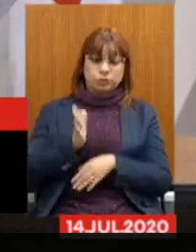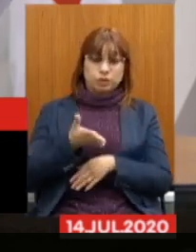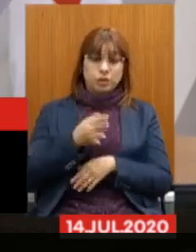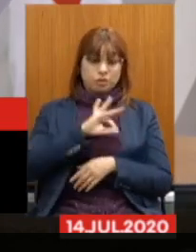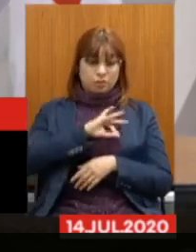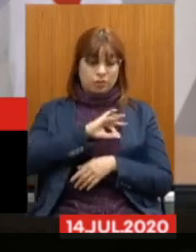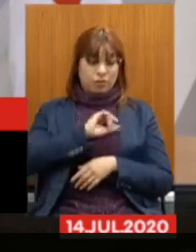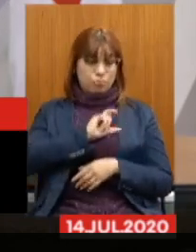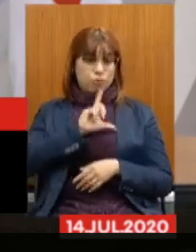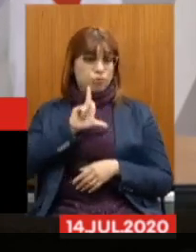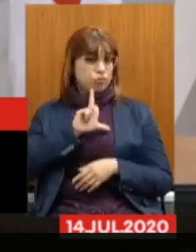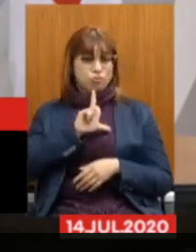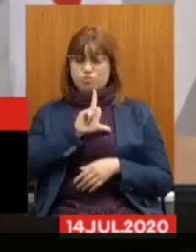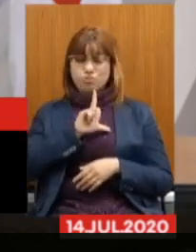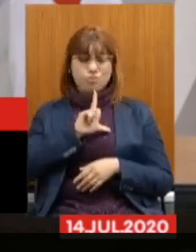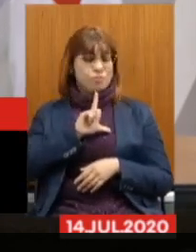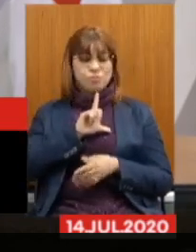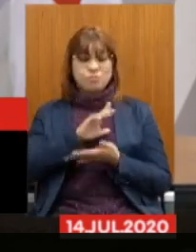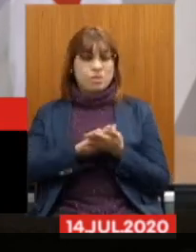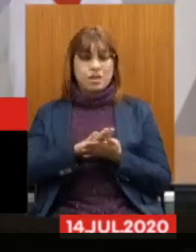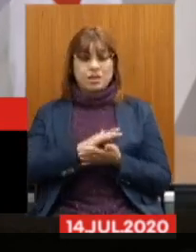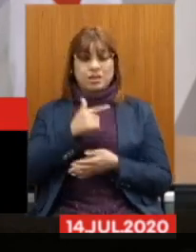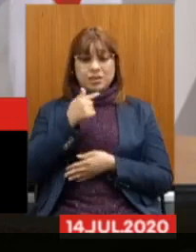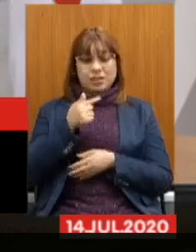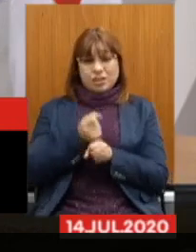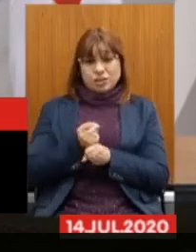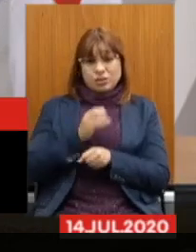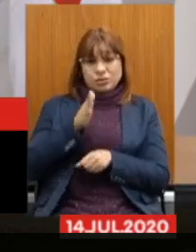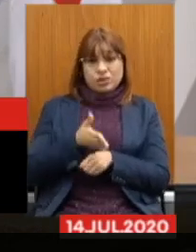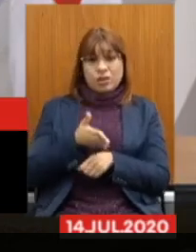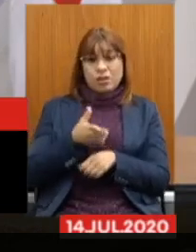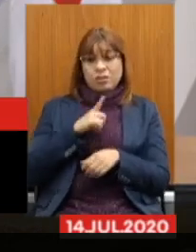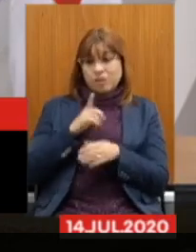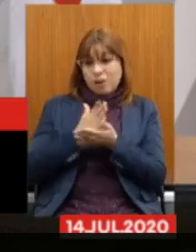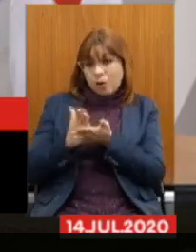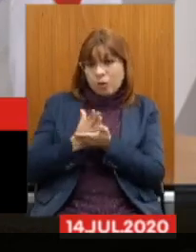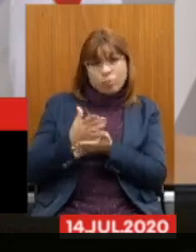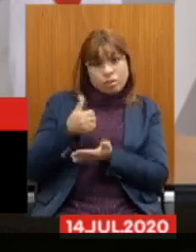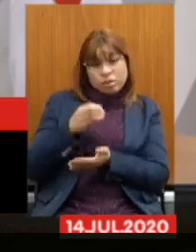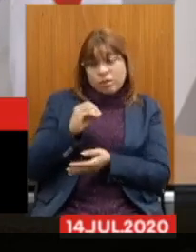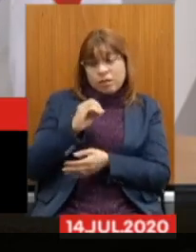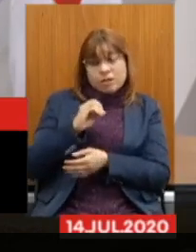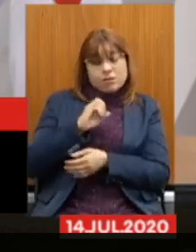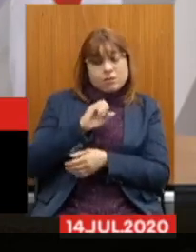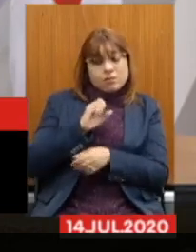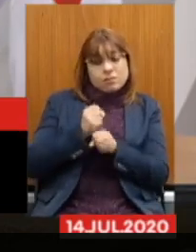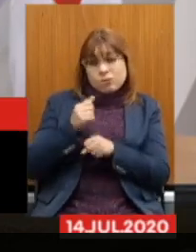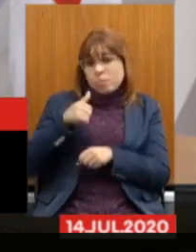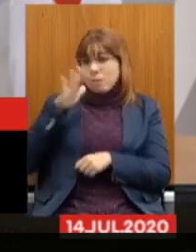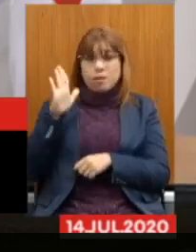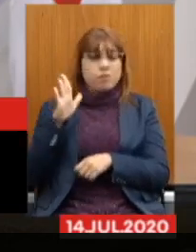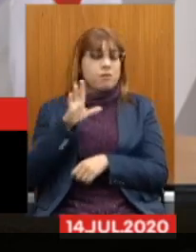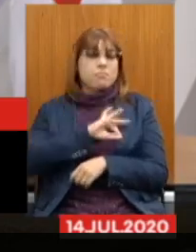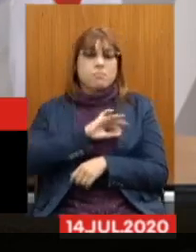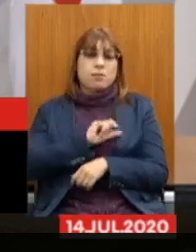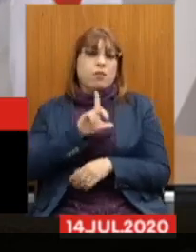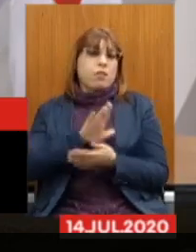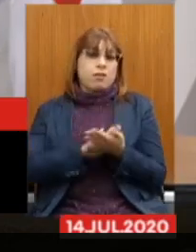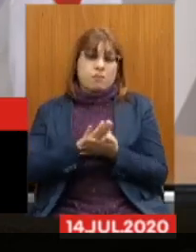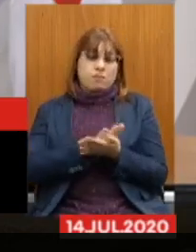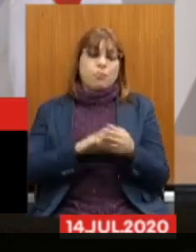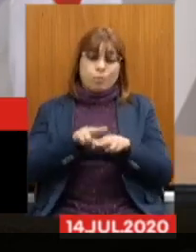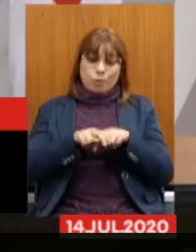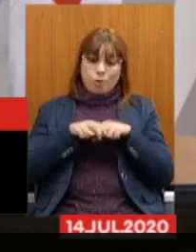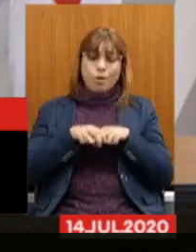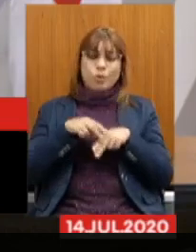e alguns casos há mais de 10 anos, o maior castigo por ter confiado na honestidade e probidade dos governos que se